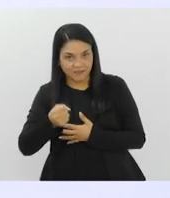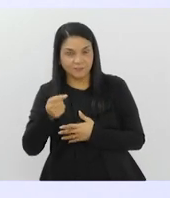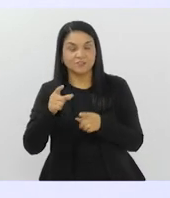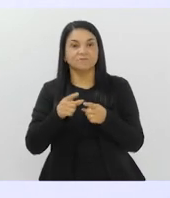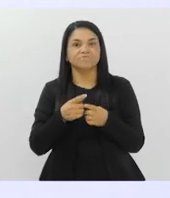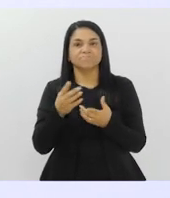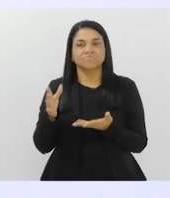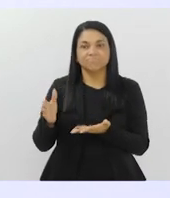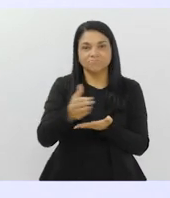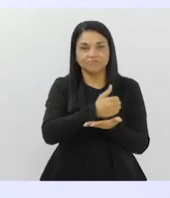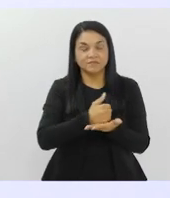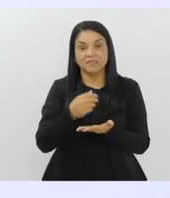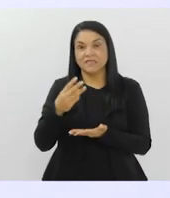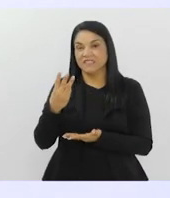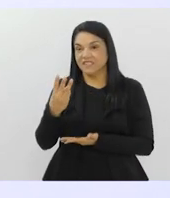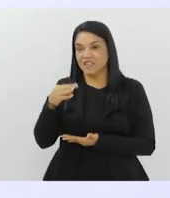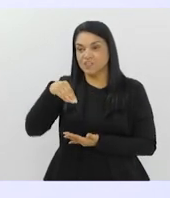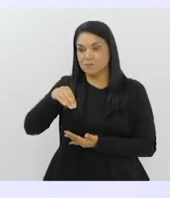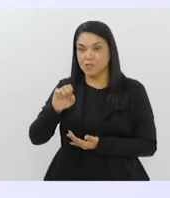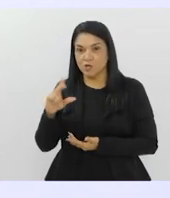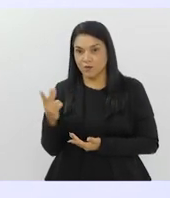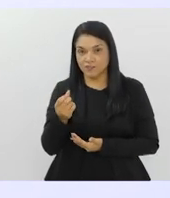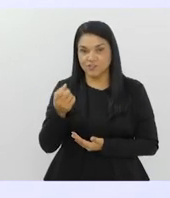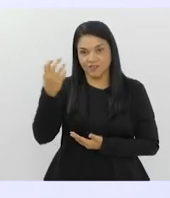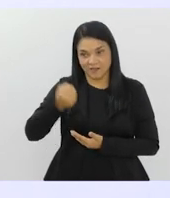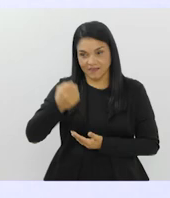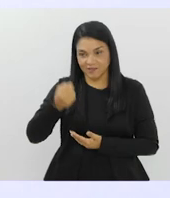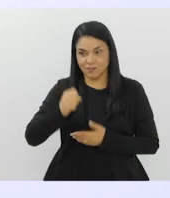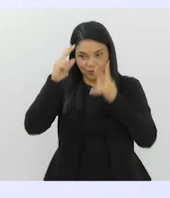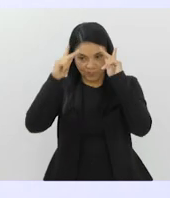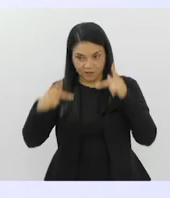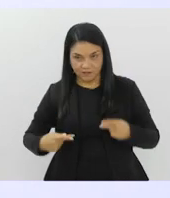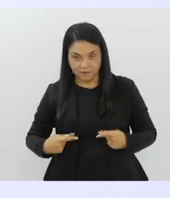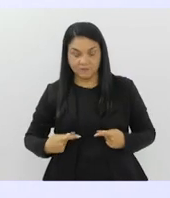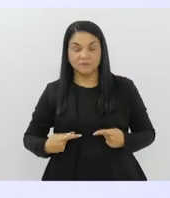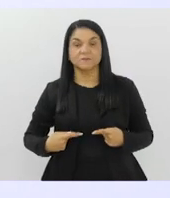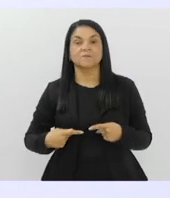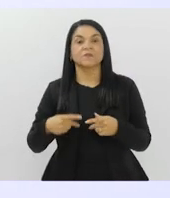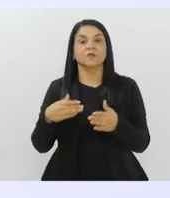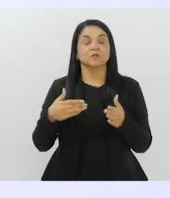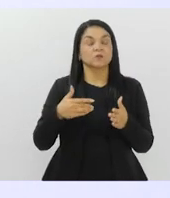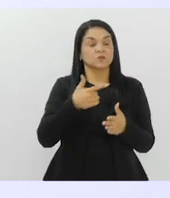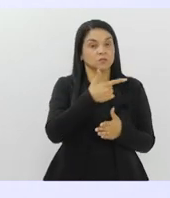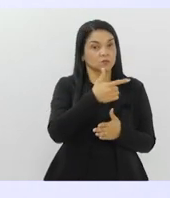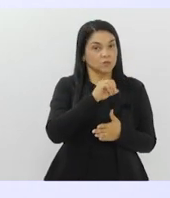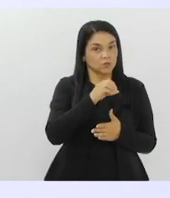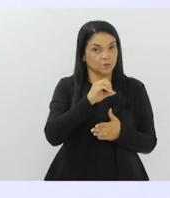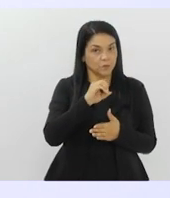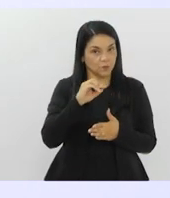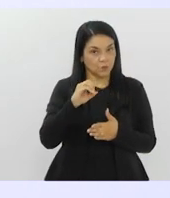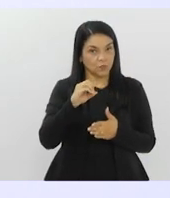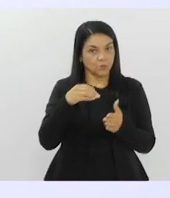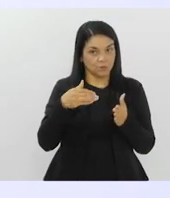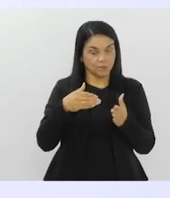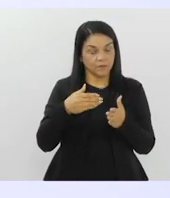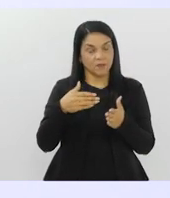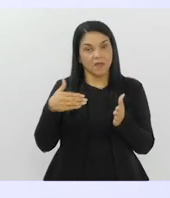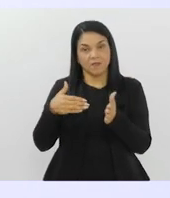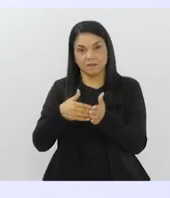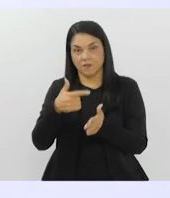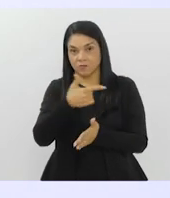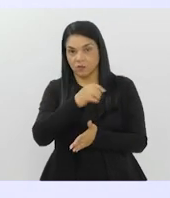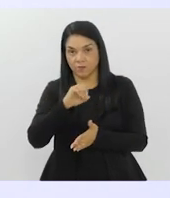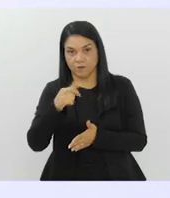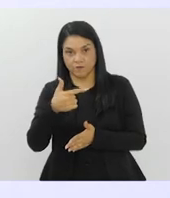humano para mais de 3 milhões de recém-nascidos, do ano de 2000 ao 2023. Agora, a